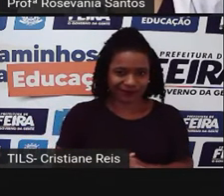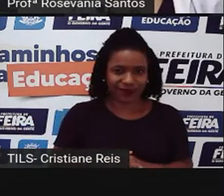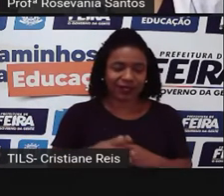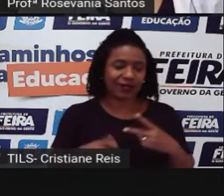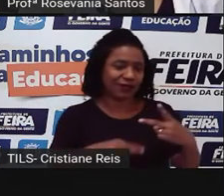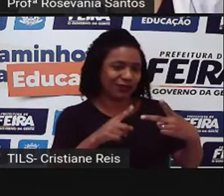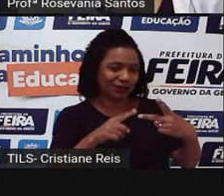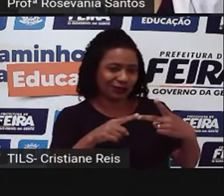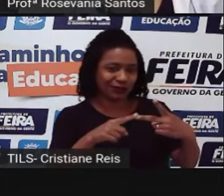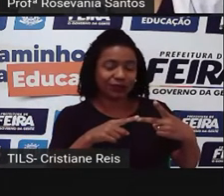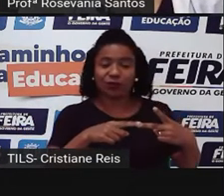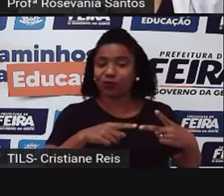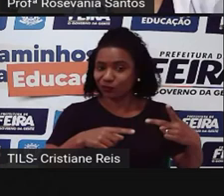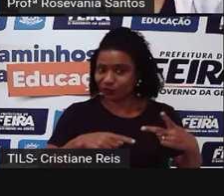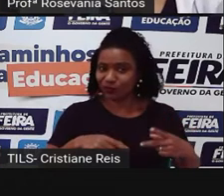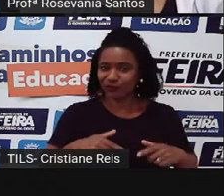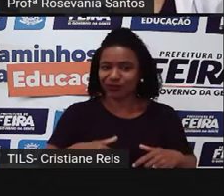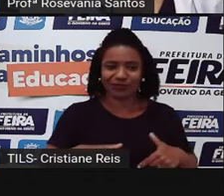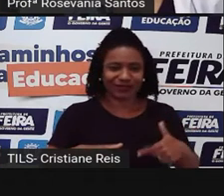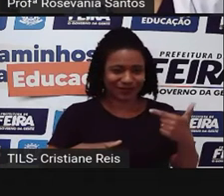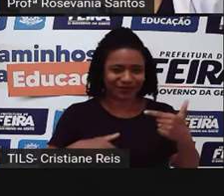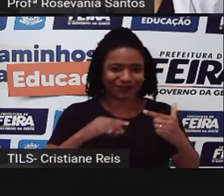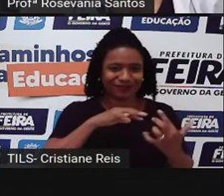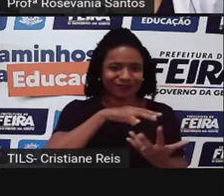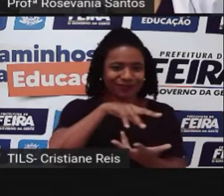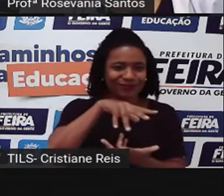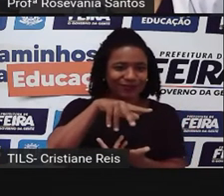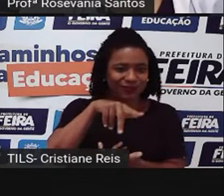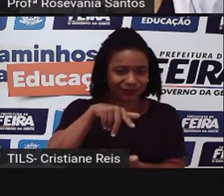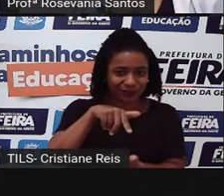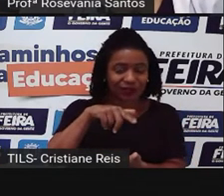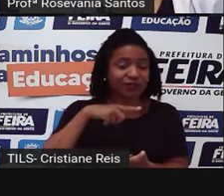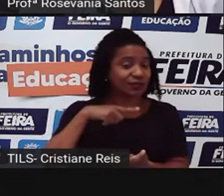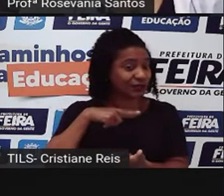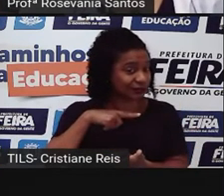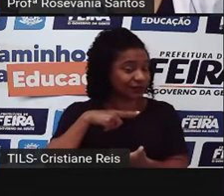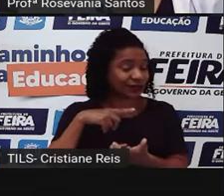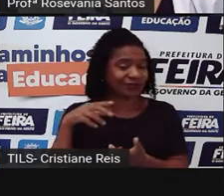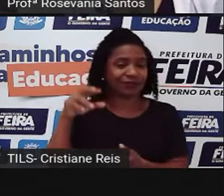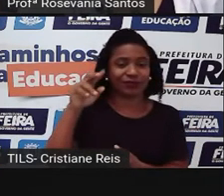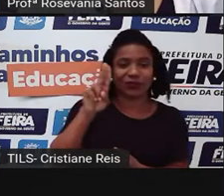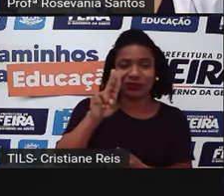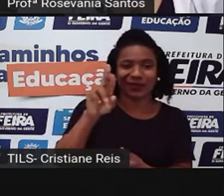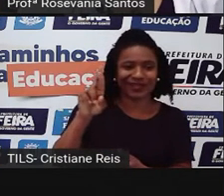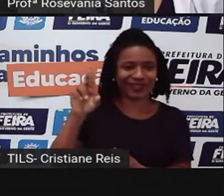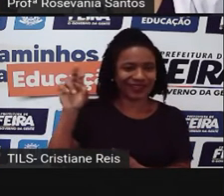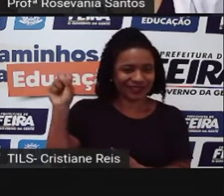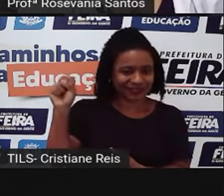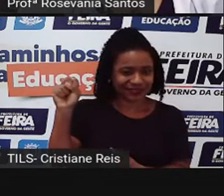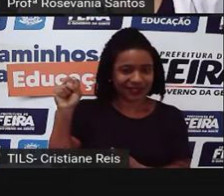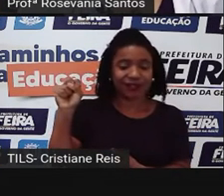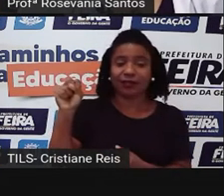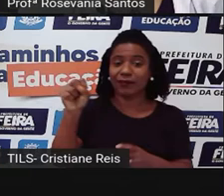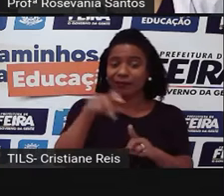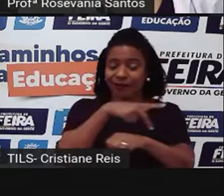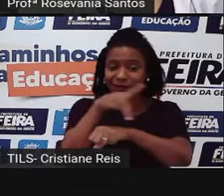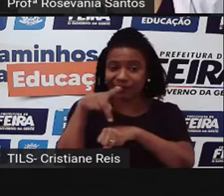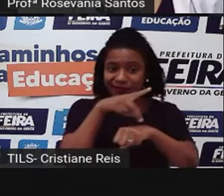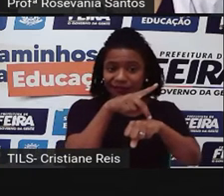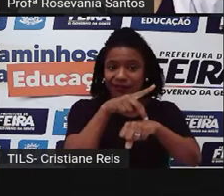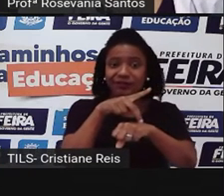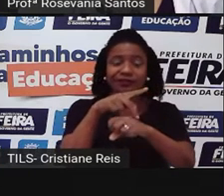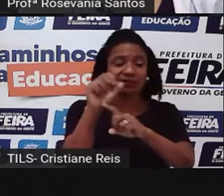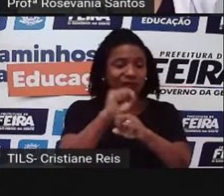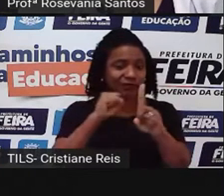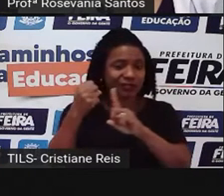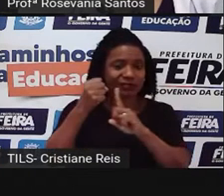esses países aqui liderados pela União das Repúblicas Socialistas Soviéticas, né? Que eram os países socialistas, né?